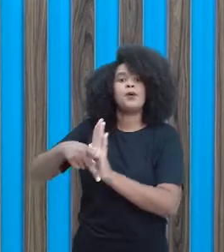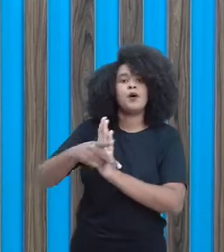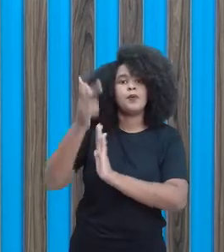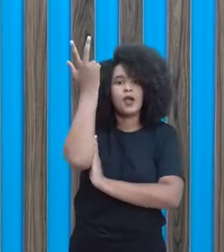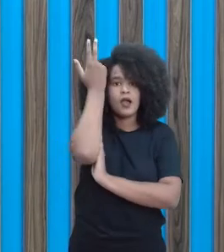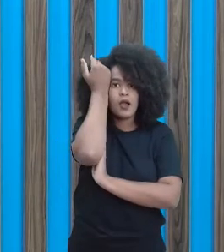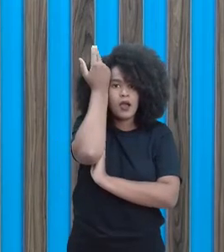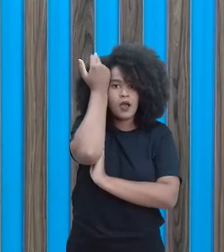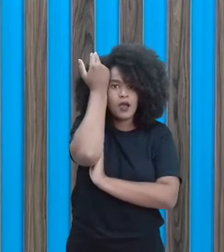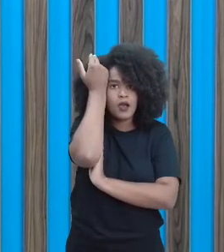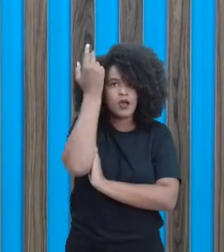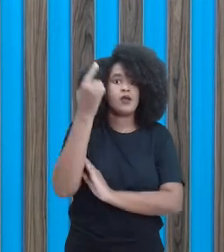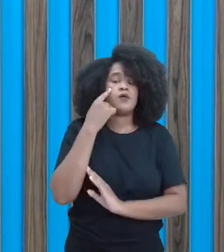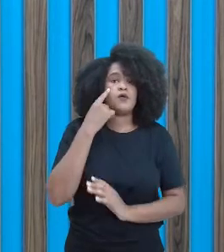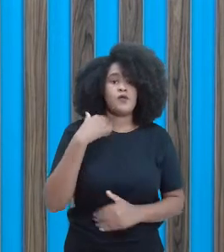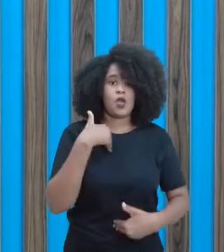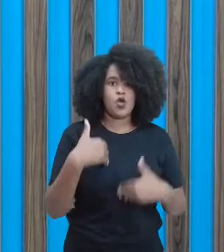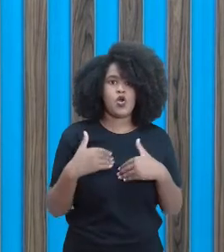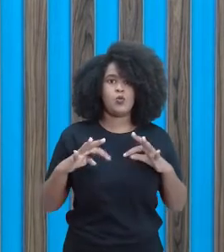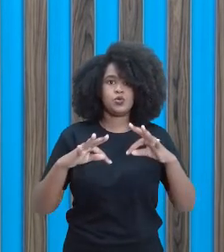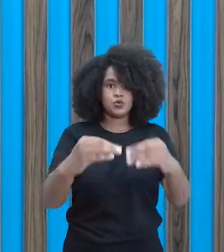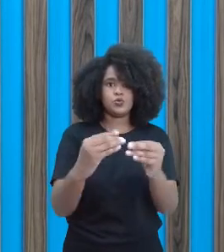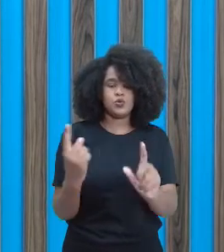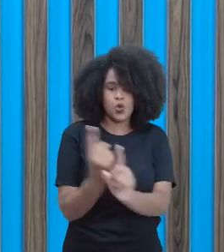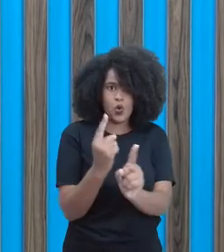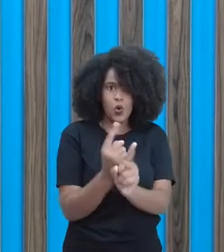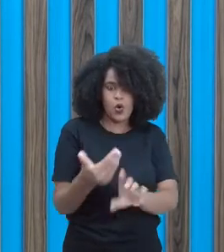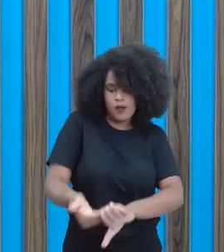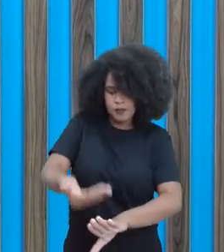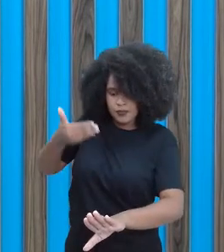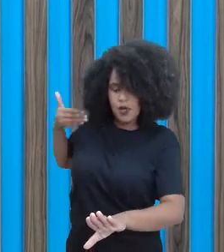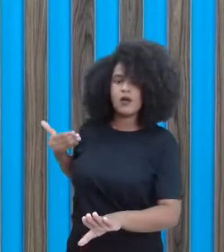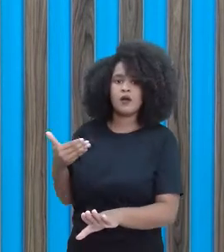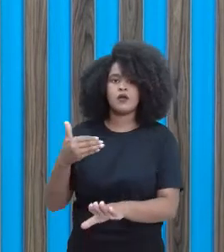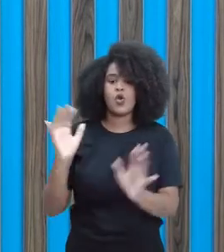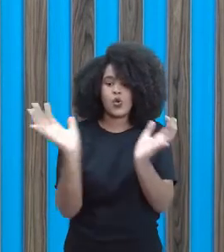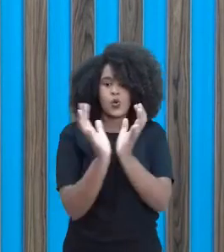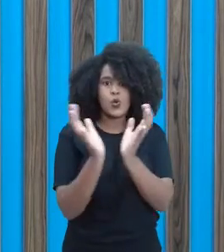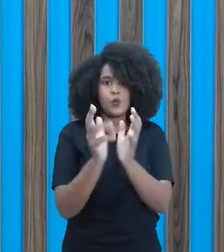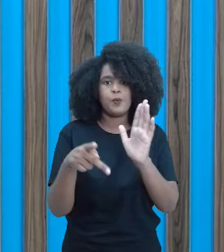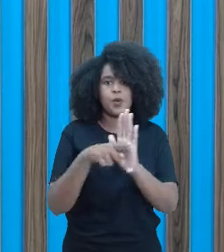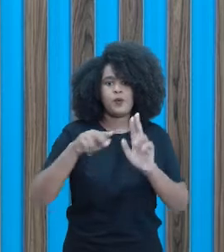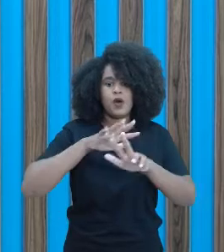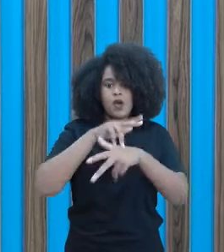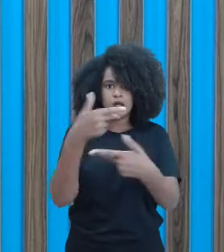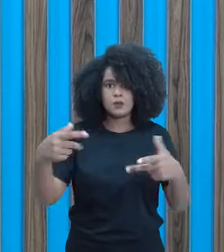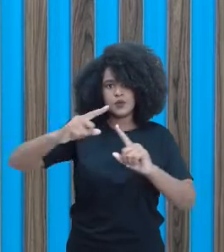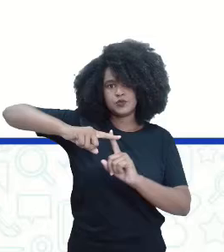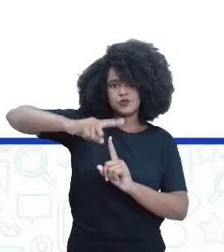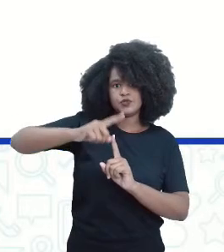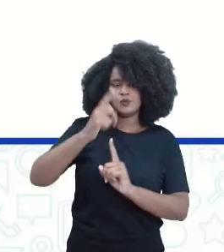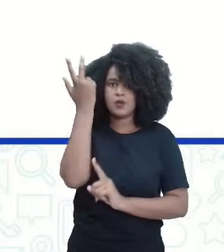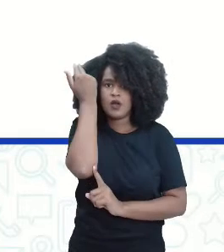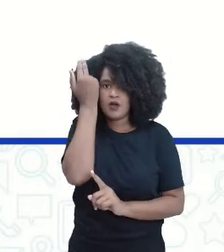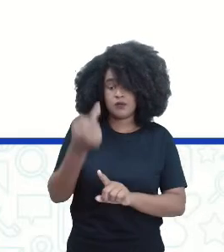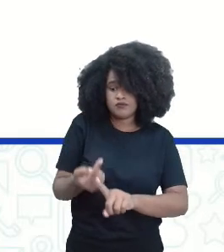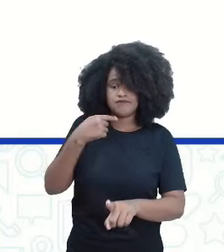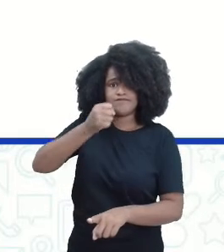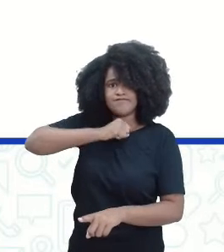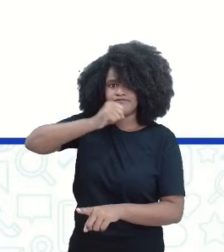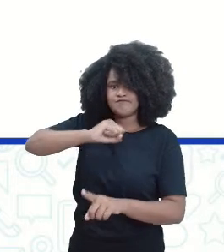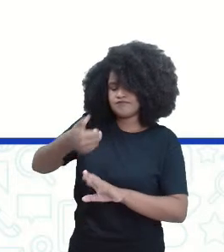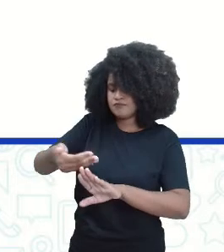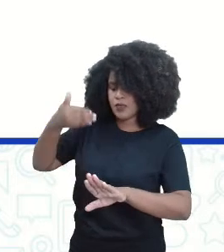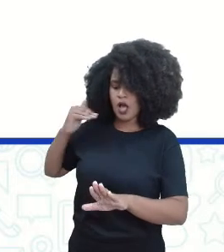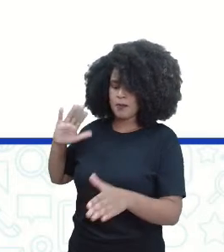Olha só, o corpo inteiro, ó, que foi encontrado aqui dessa espécie, da outra. Veja só, gente, aqui do mais antigo, né,